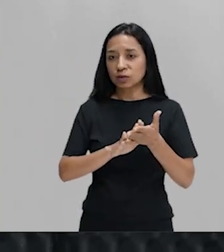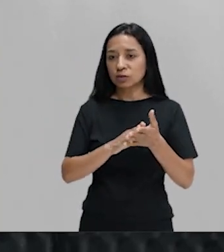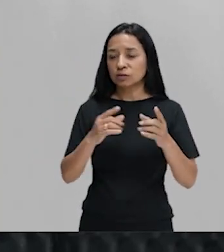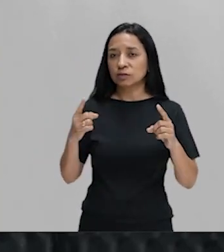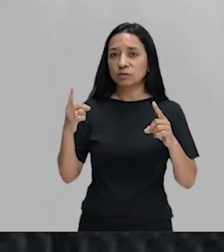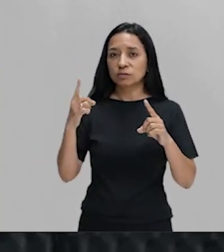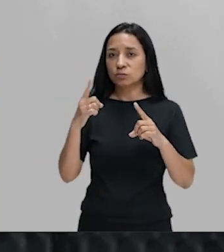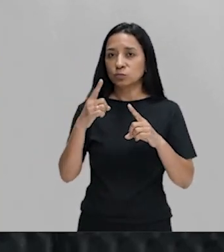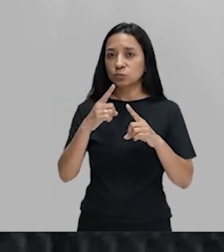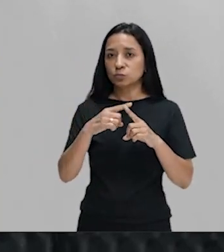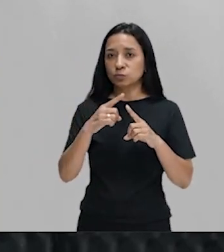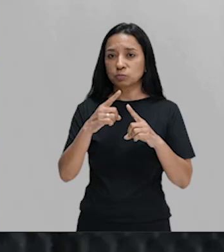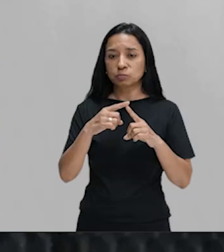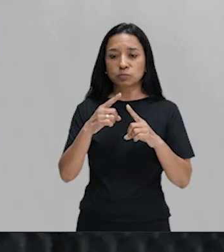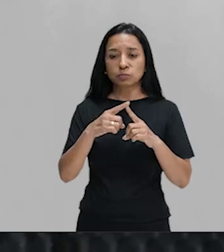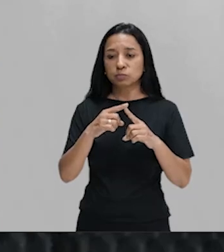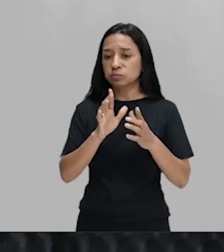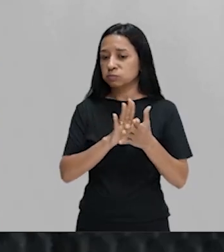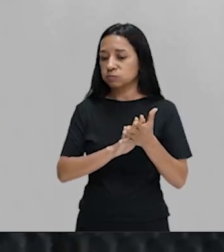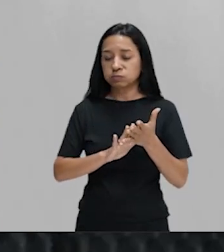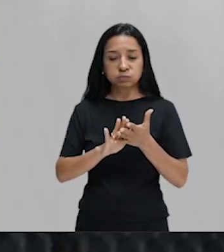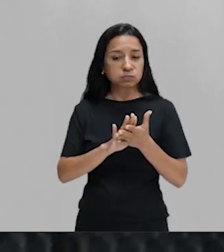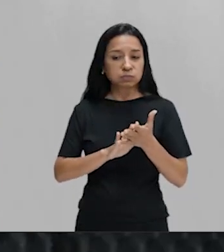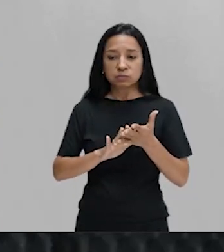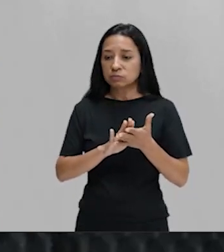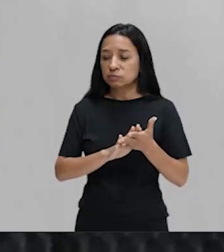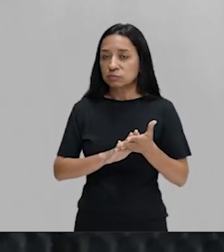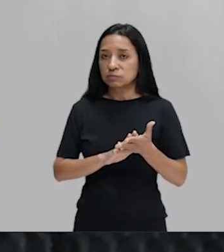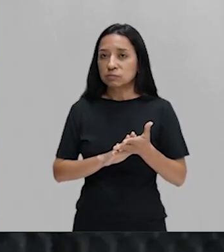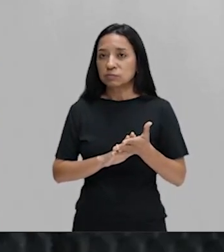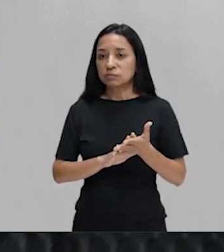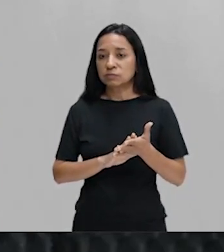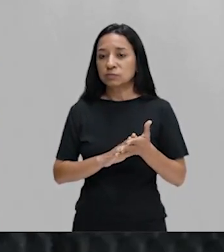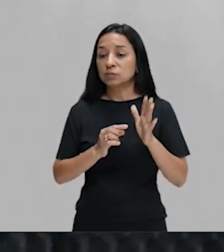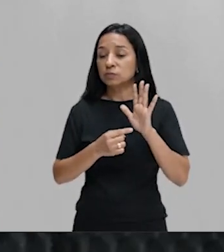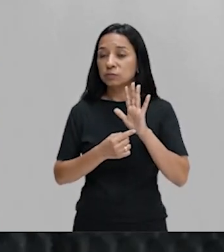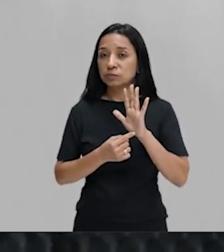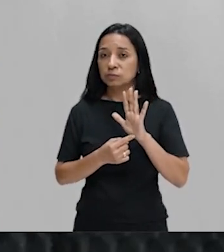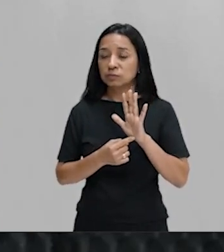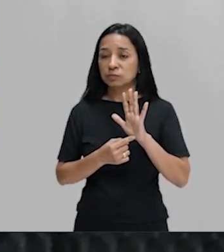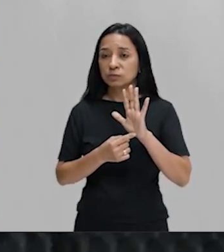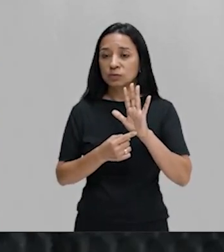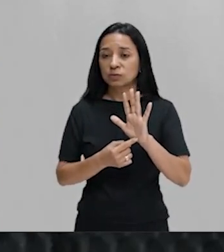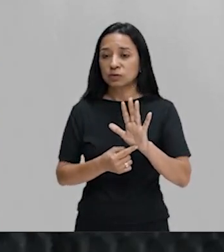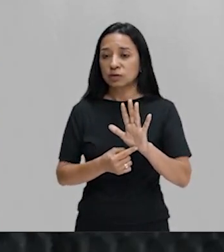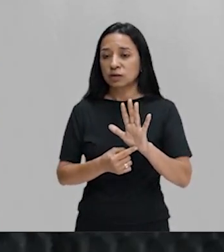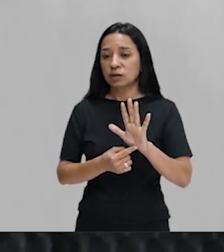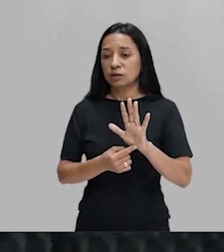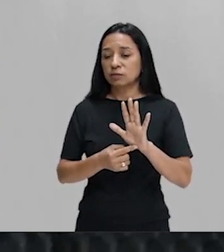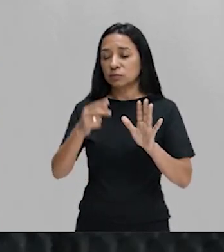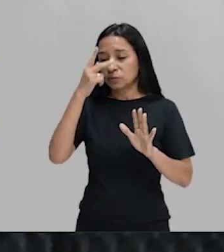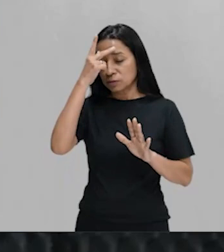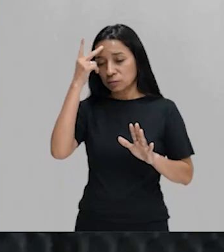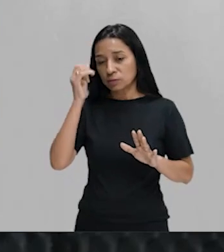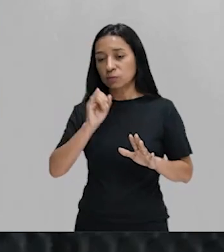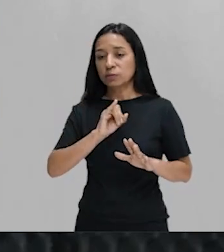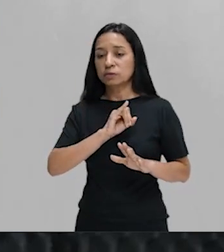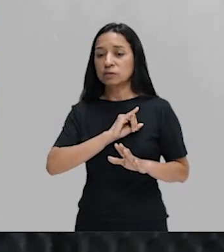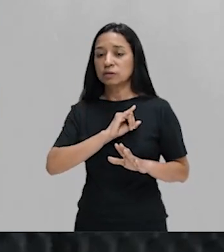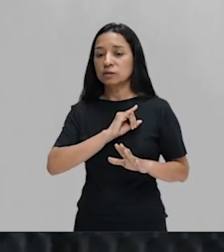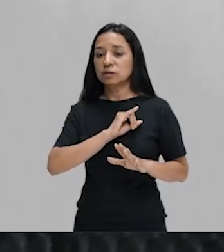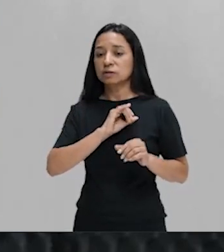nada. Não encontraram absolutamente nada que indicasse que os iraquianos